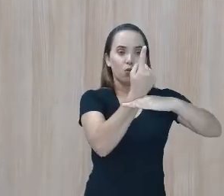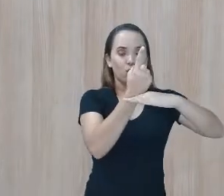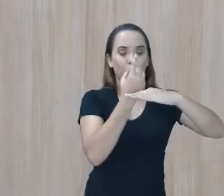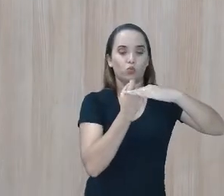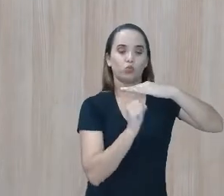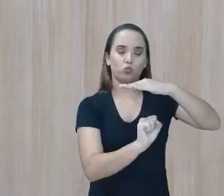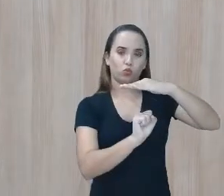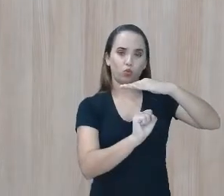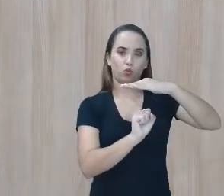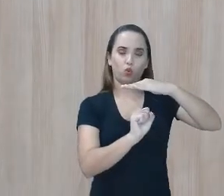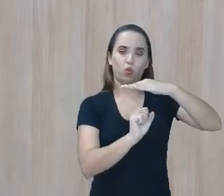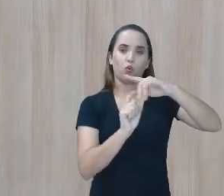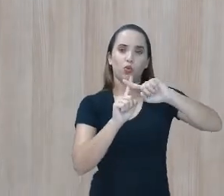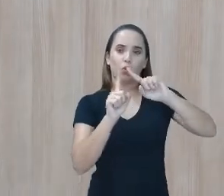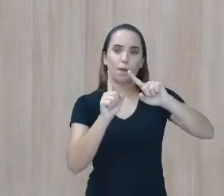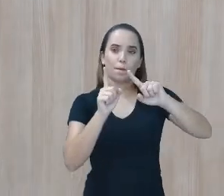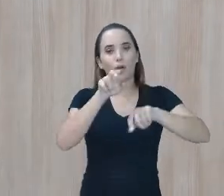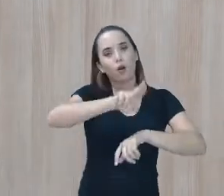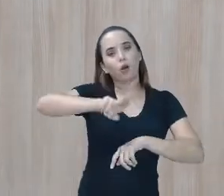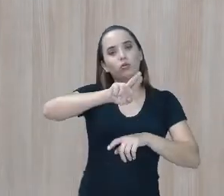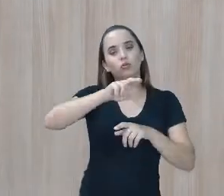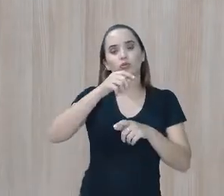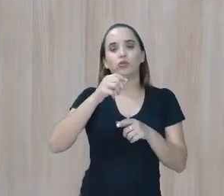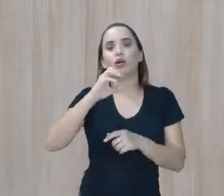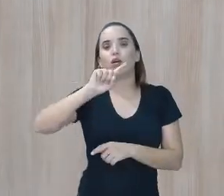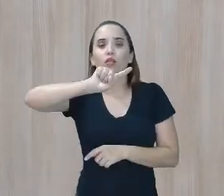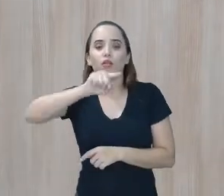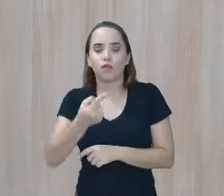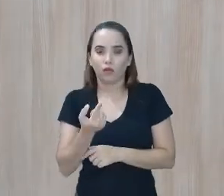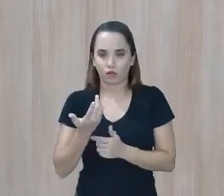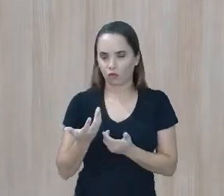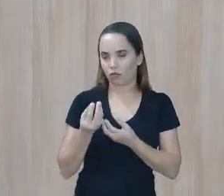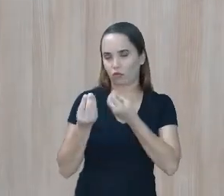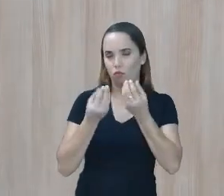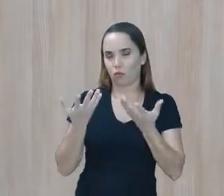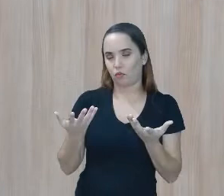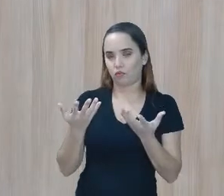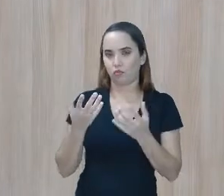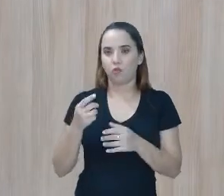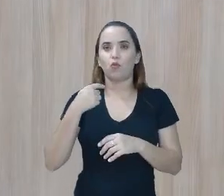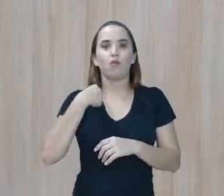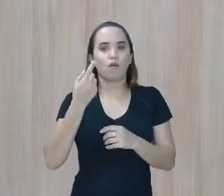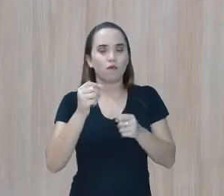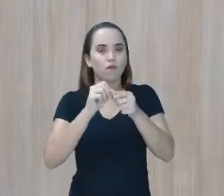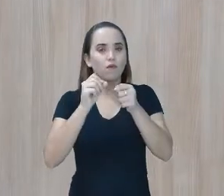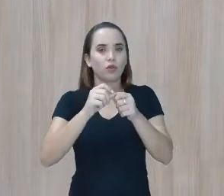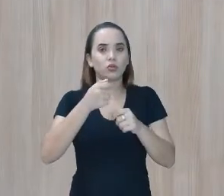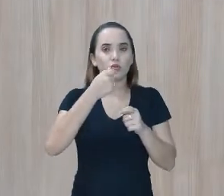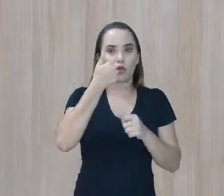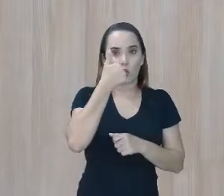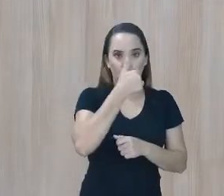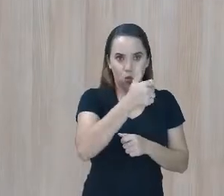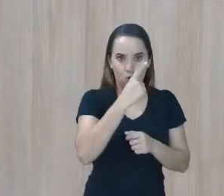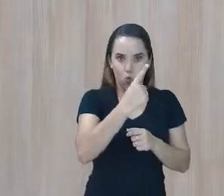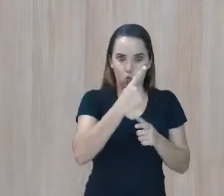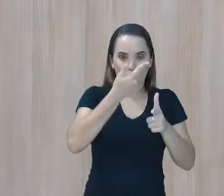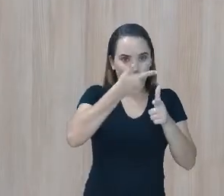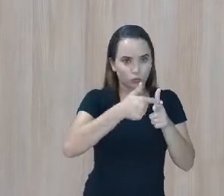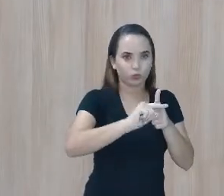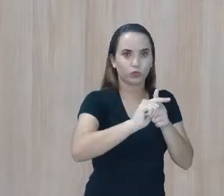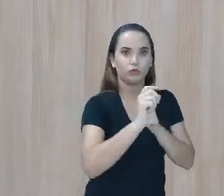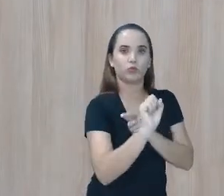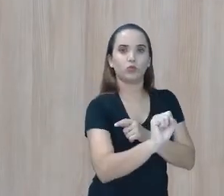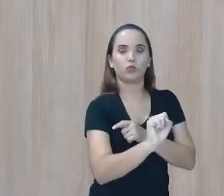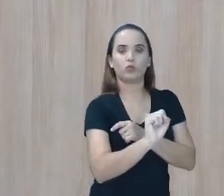eu calculando, ou usando a calculadora, ou simplesmente fazendo o cálculo, eu vou fazer o 1 dividido pelo 8. Fazendo